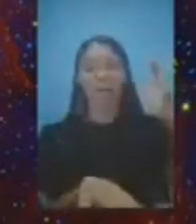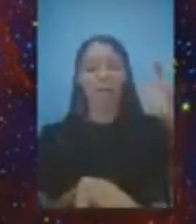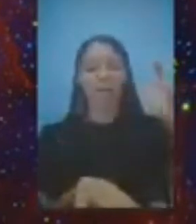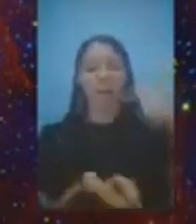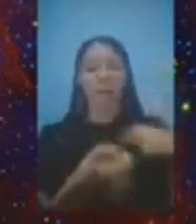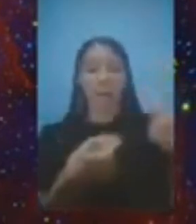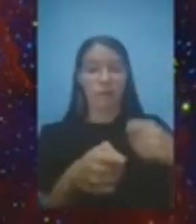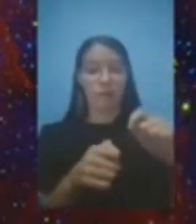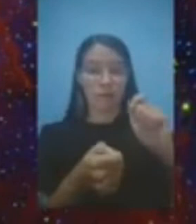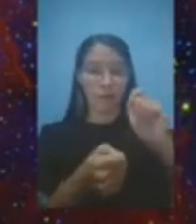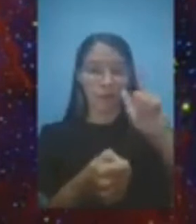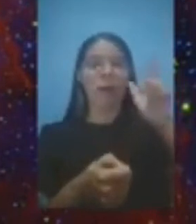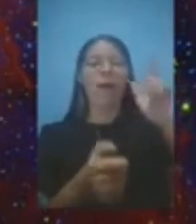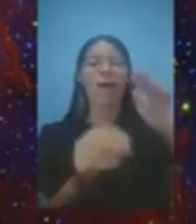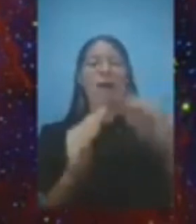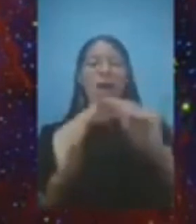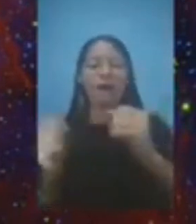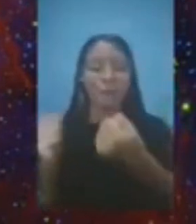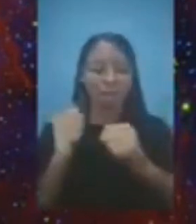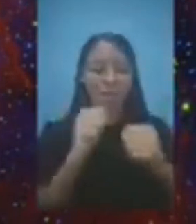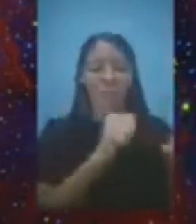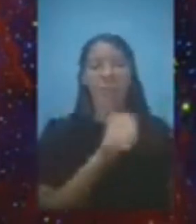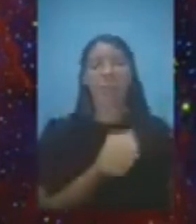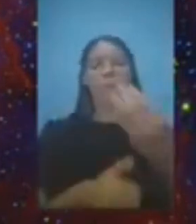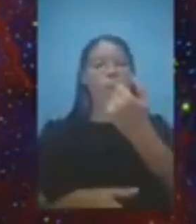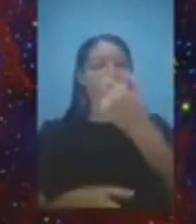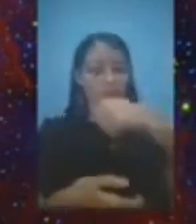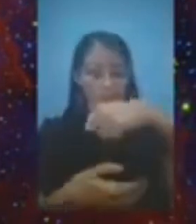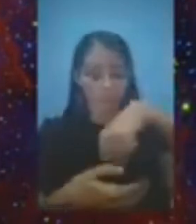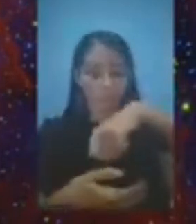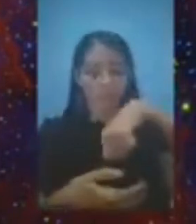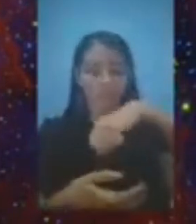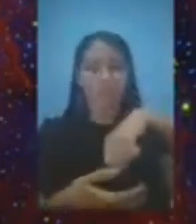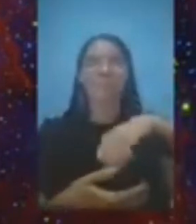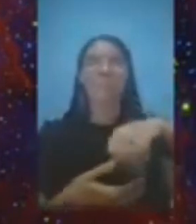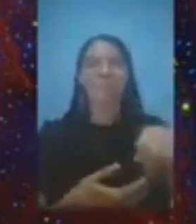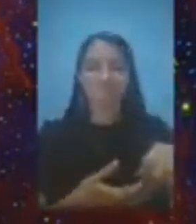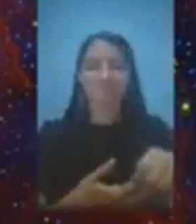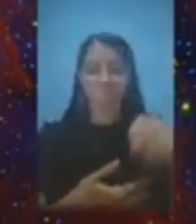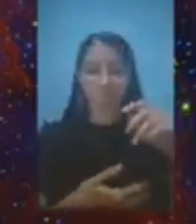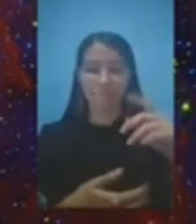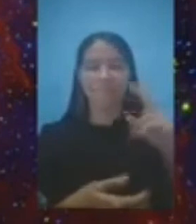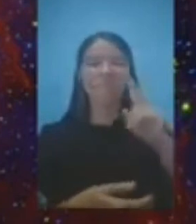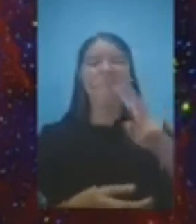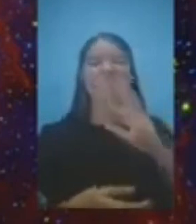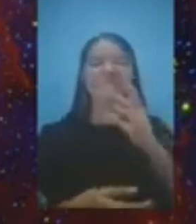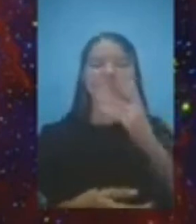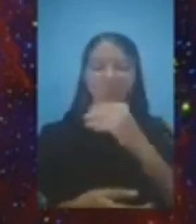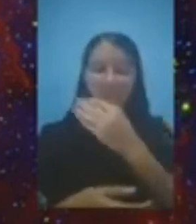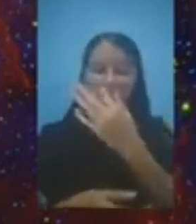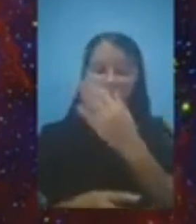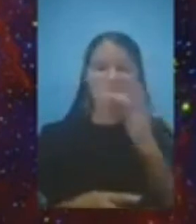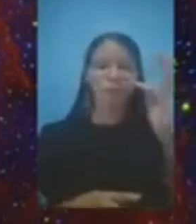fazia eu acordar cedo para começar. Eu tinha que acordar cedo para lavar, cozinhar, limpar, fazer